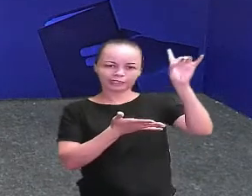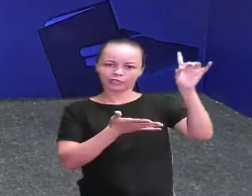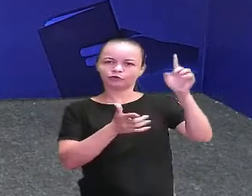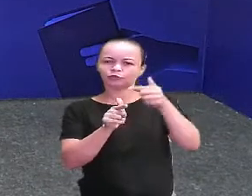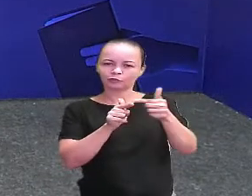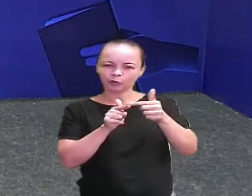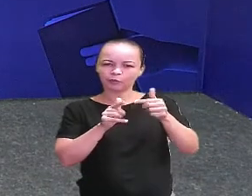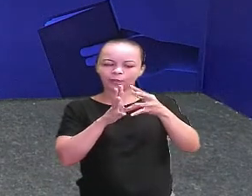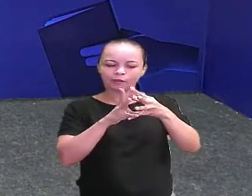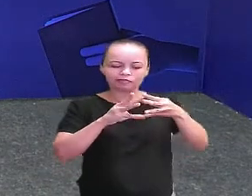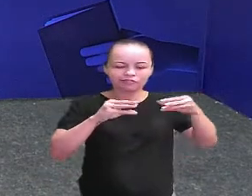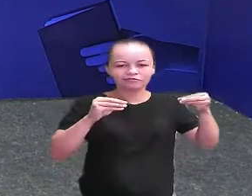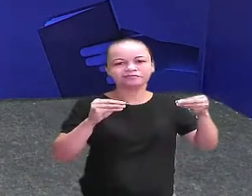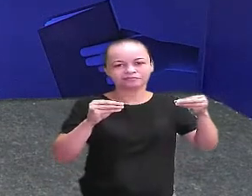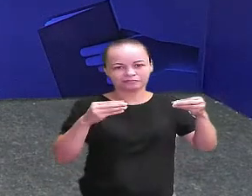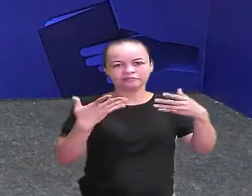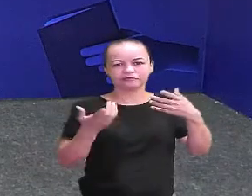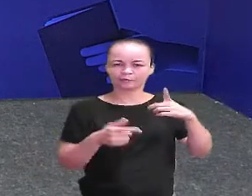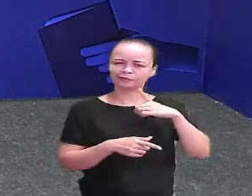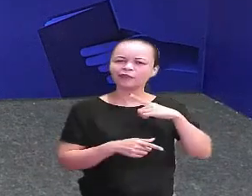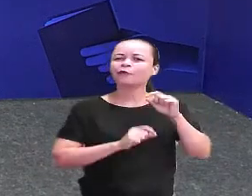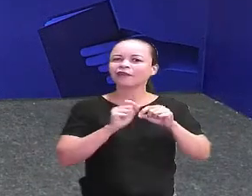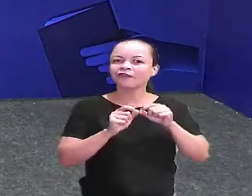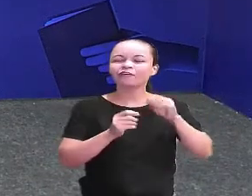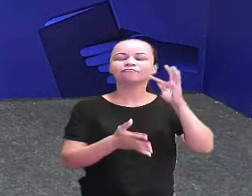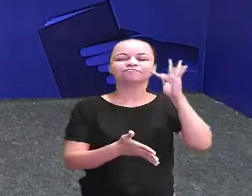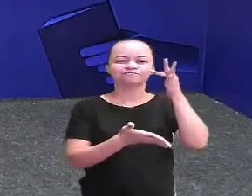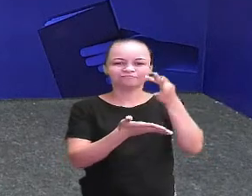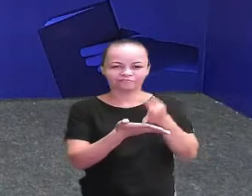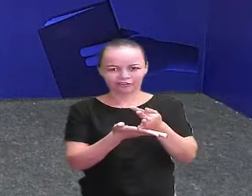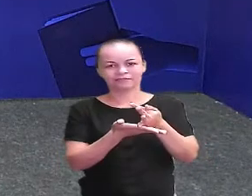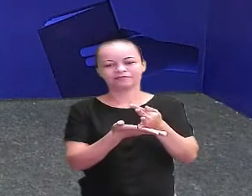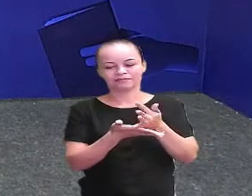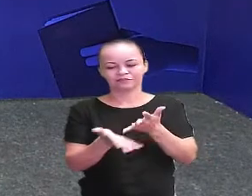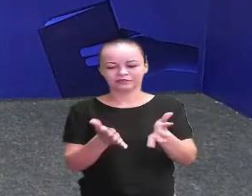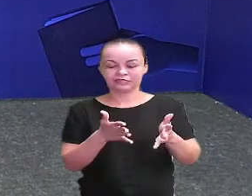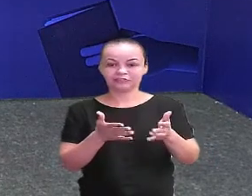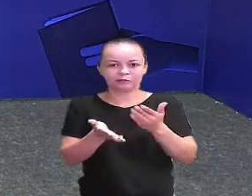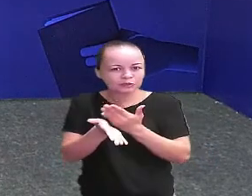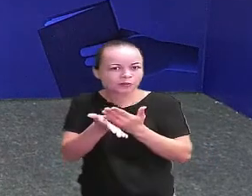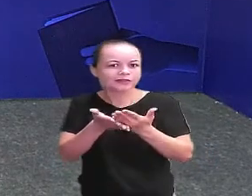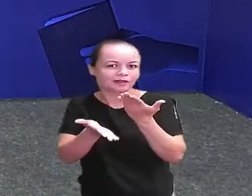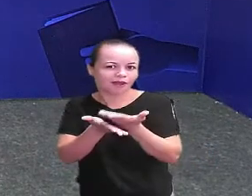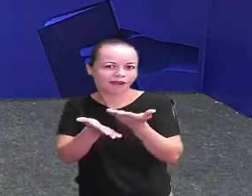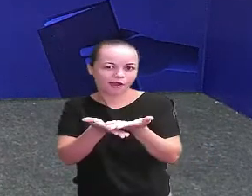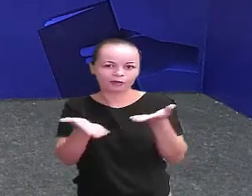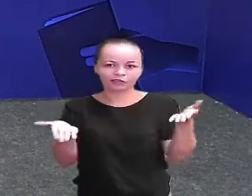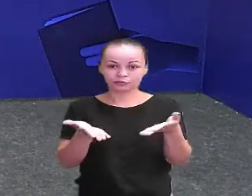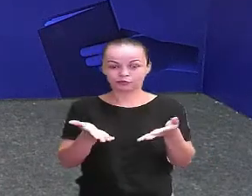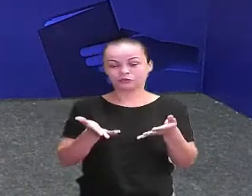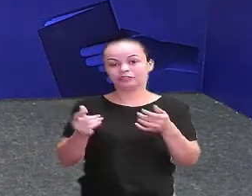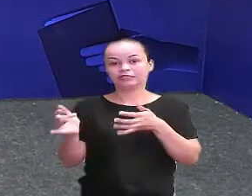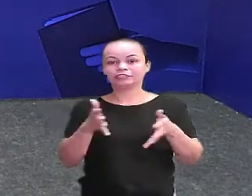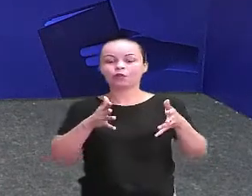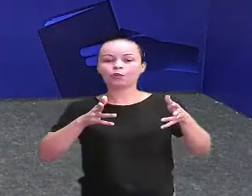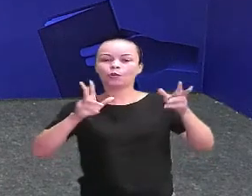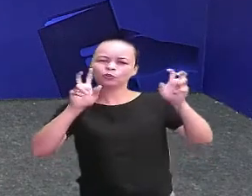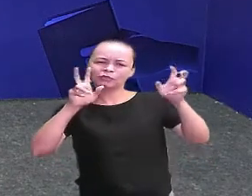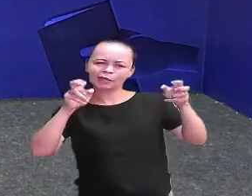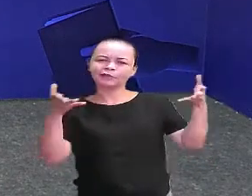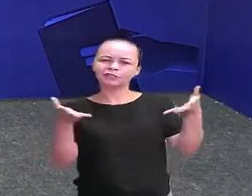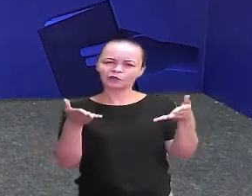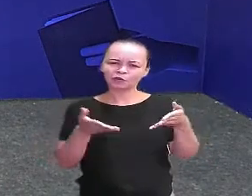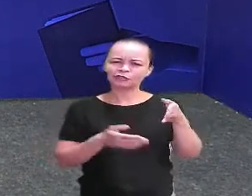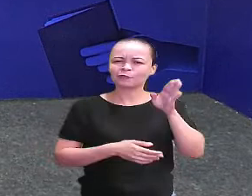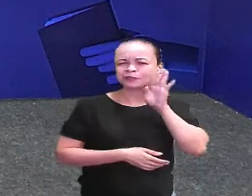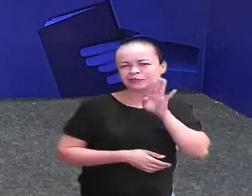certo? Vamos ter fé. E vamos embora para a nossa aula de hoje, pessoal. Hoje o nosso tema está muito gostoso, está bem legal